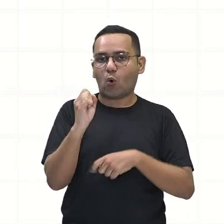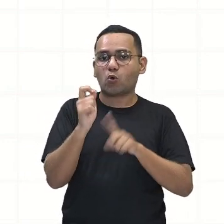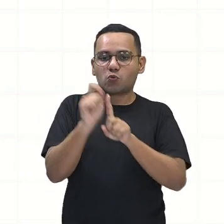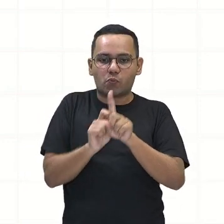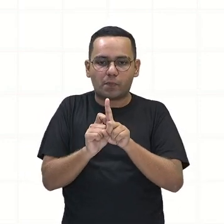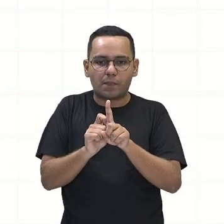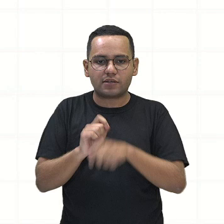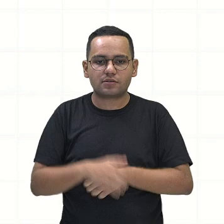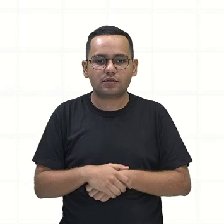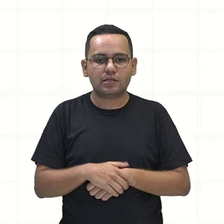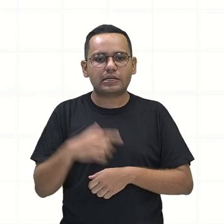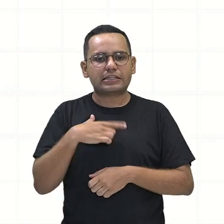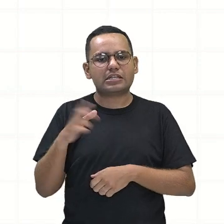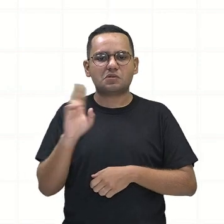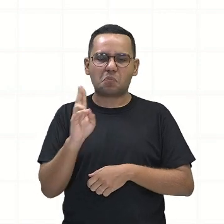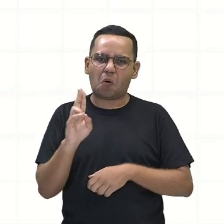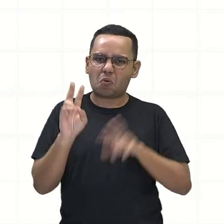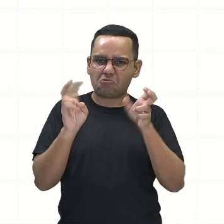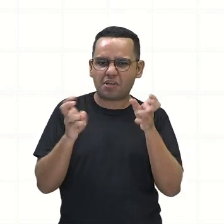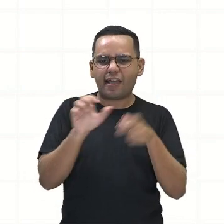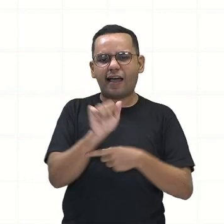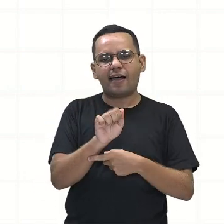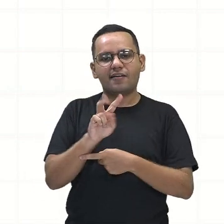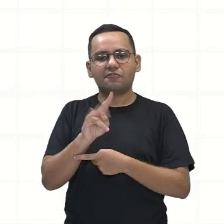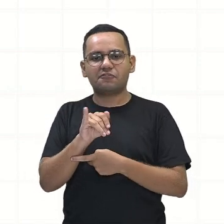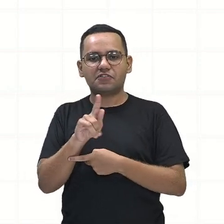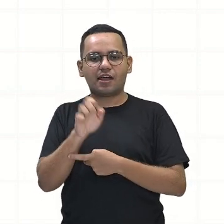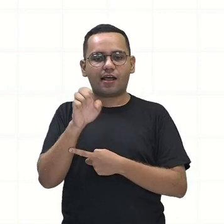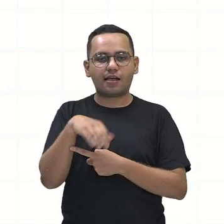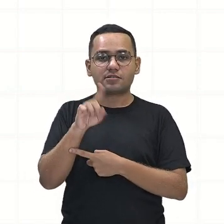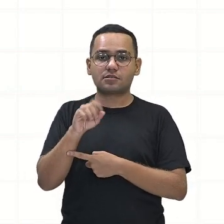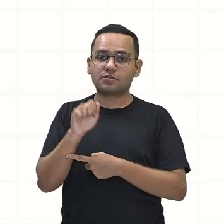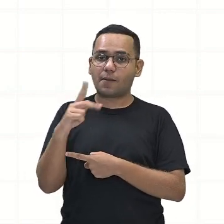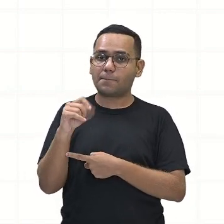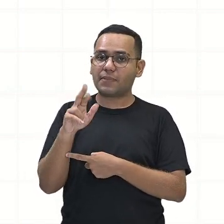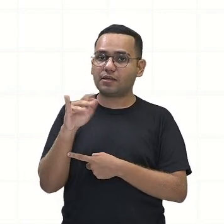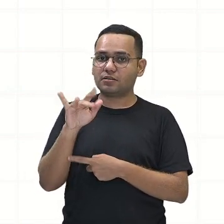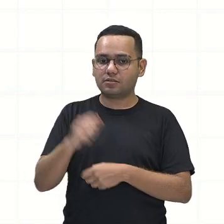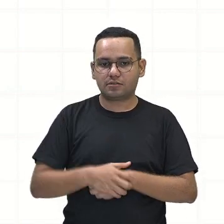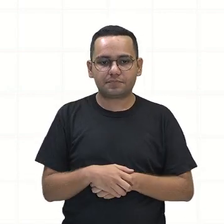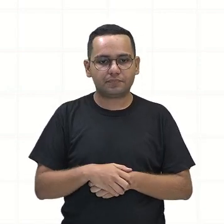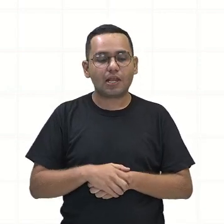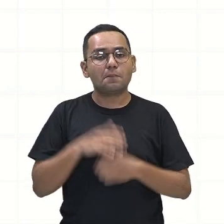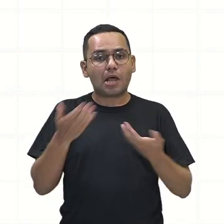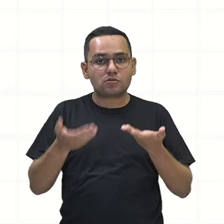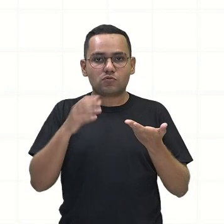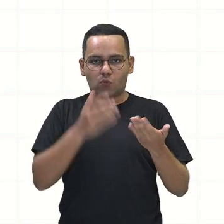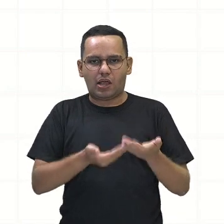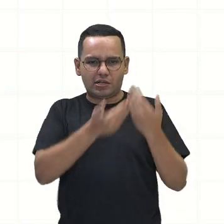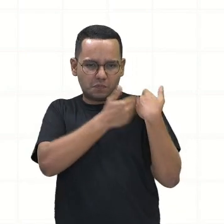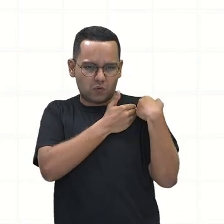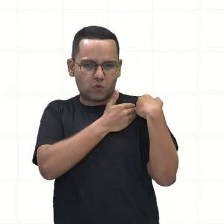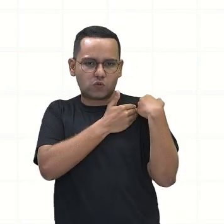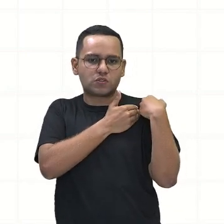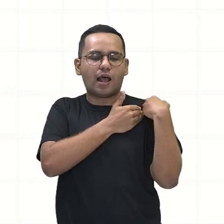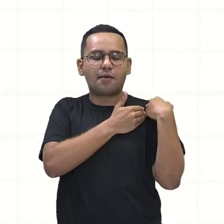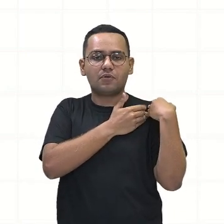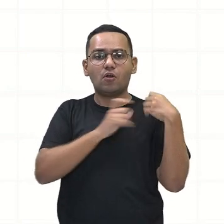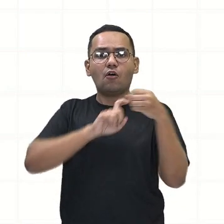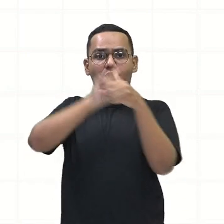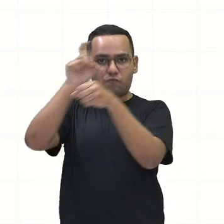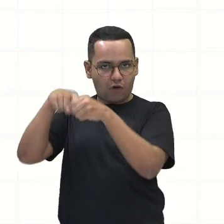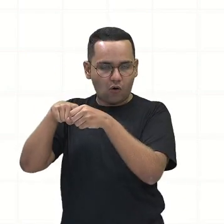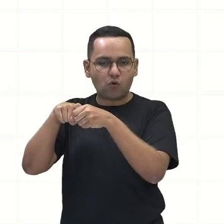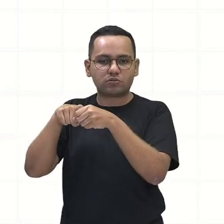da Perdição. Orellana retorna à Espanha em 1543 e relata ao imperador